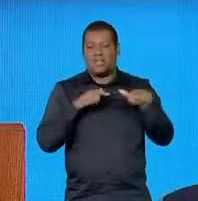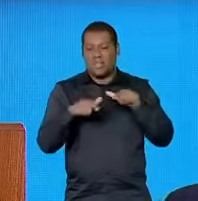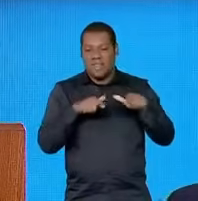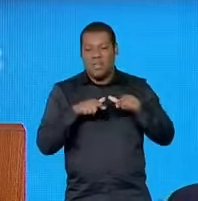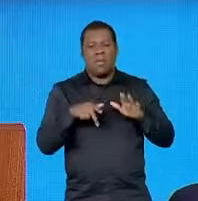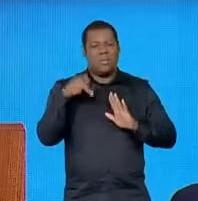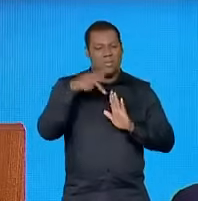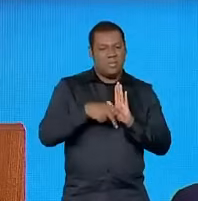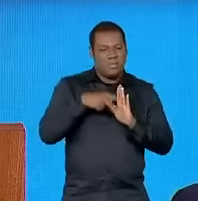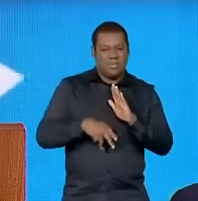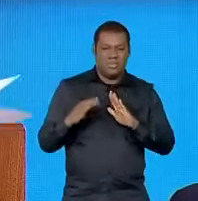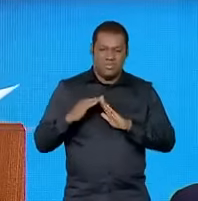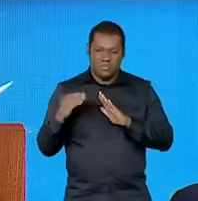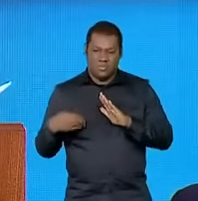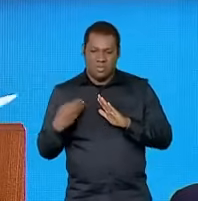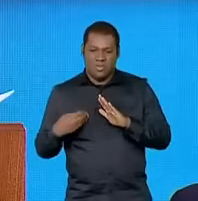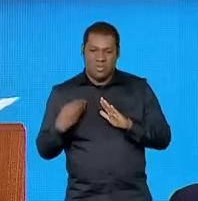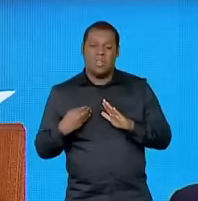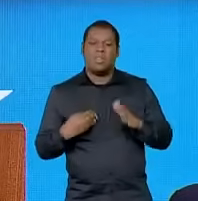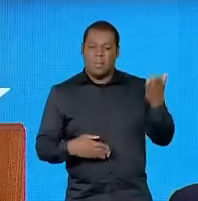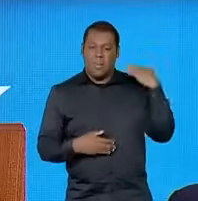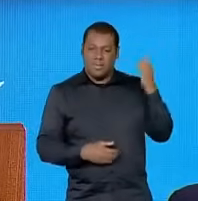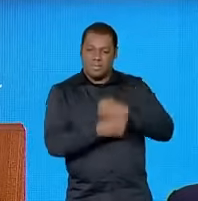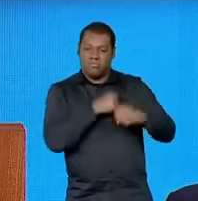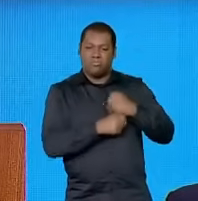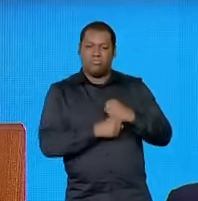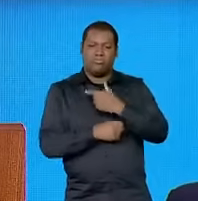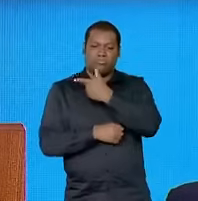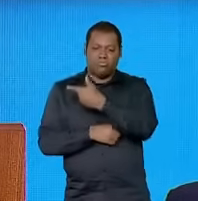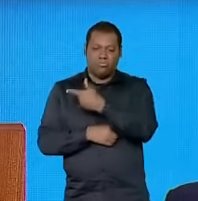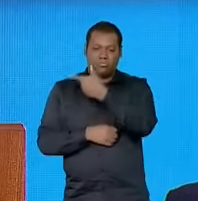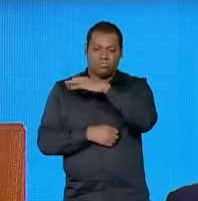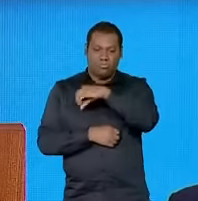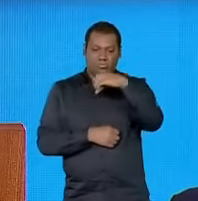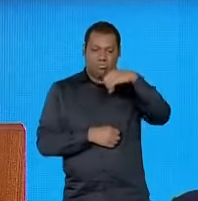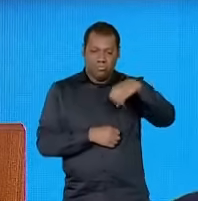que nós criamos em 2009.